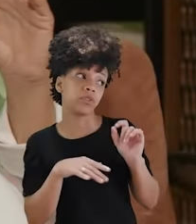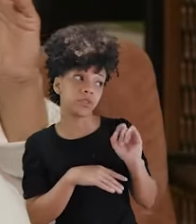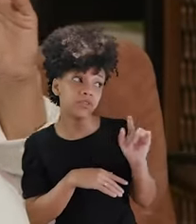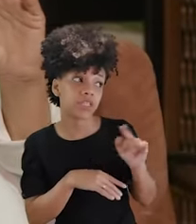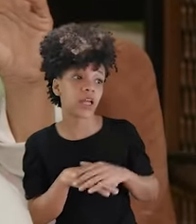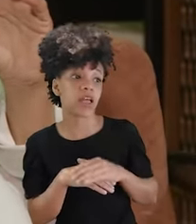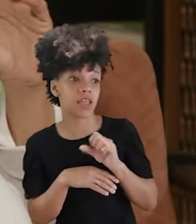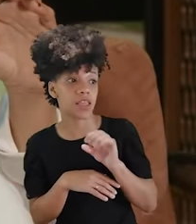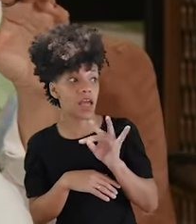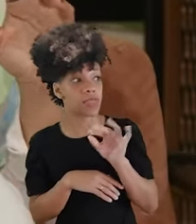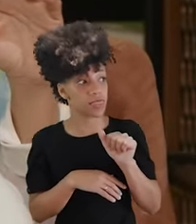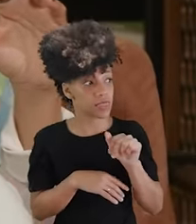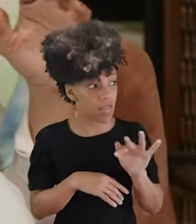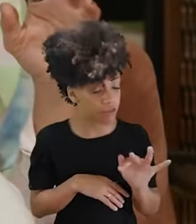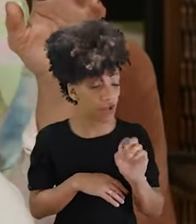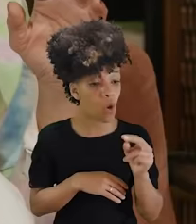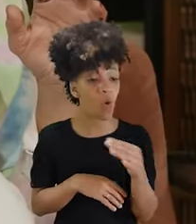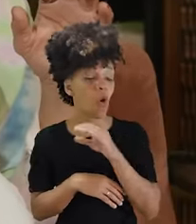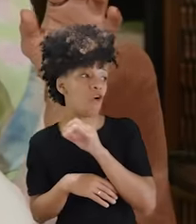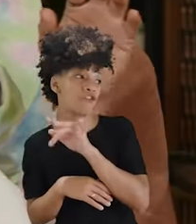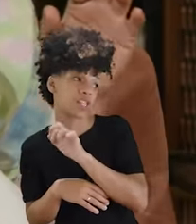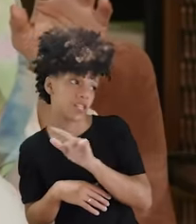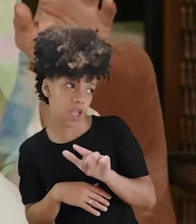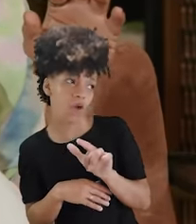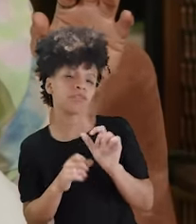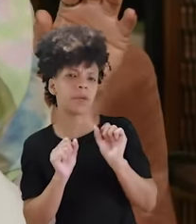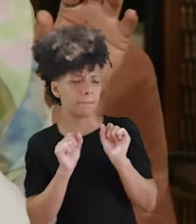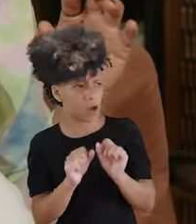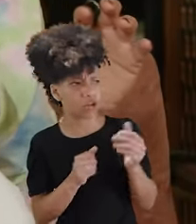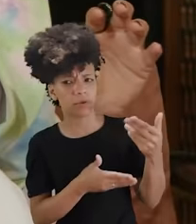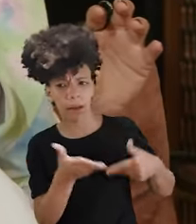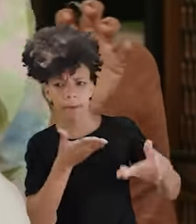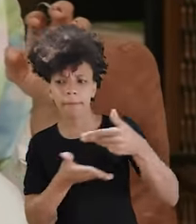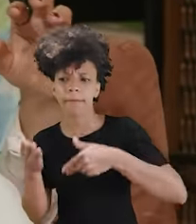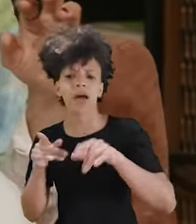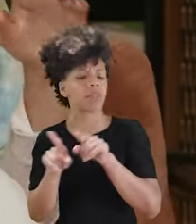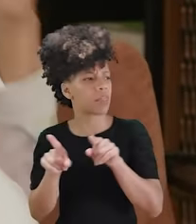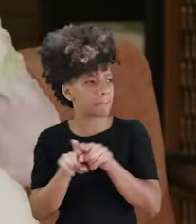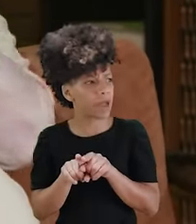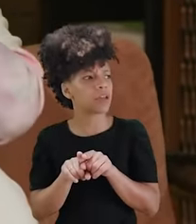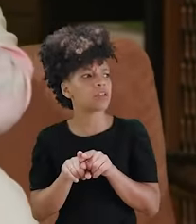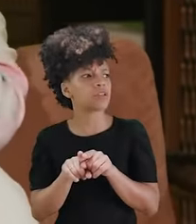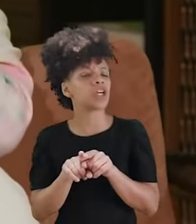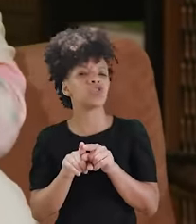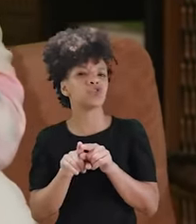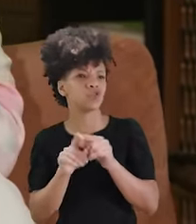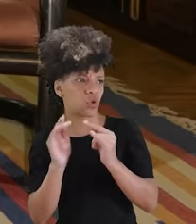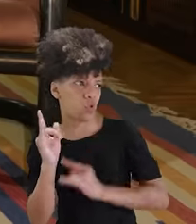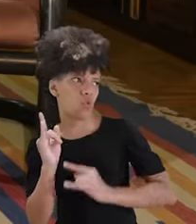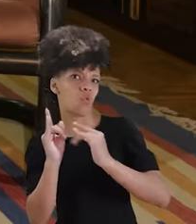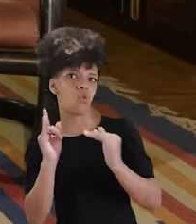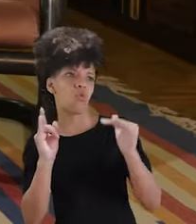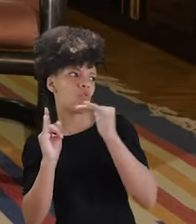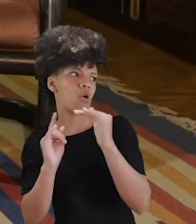dependendo se você Staff e oficial ou oficial você pode circular também no entretenimento Olá